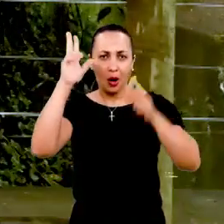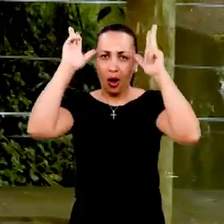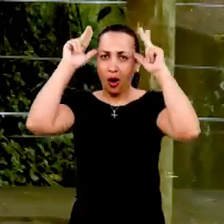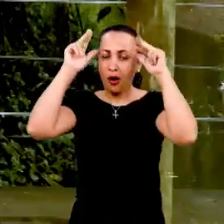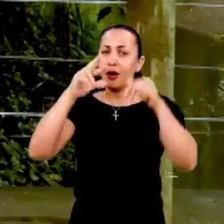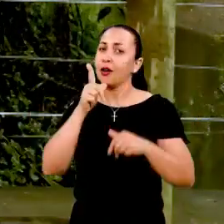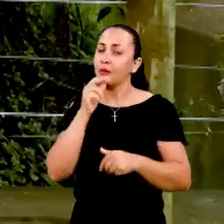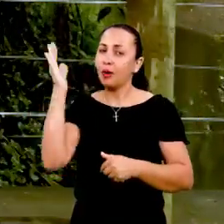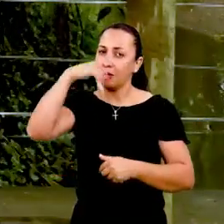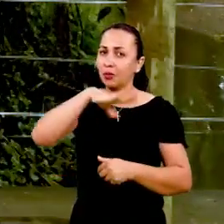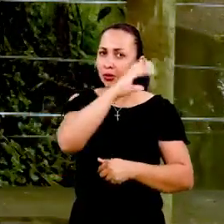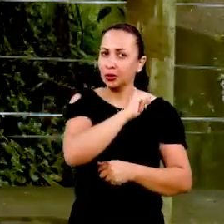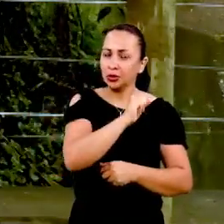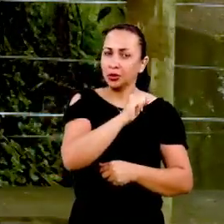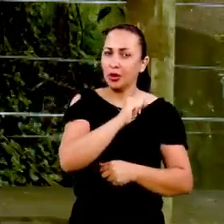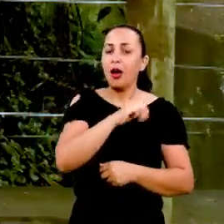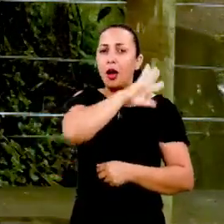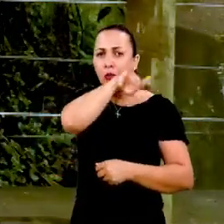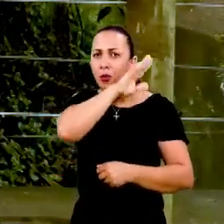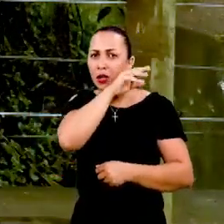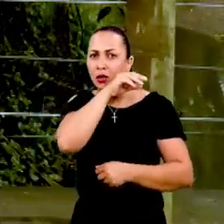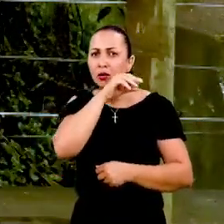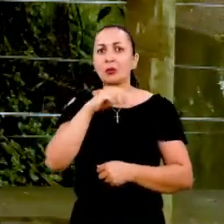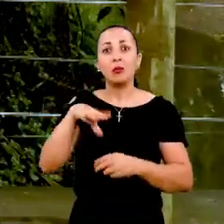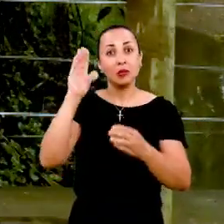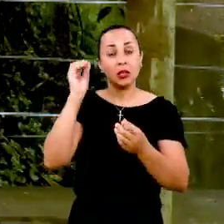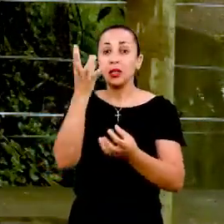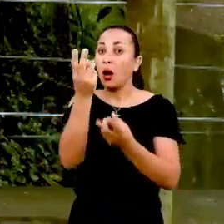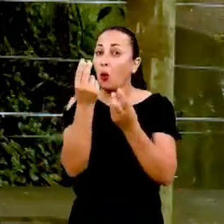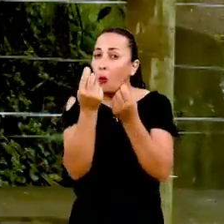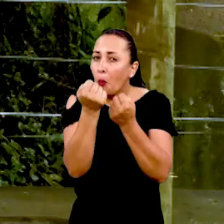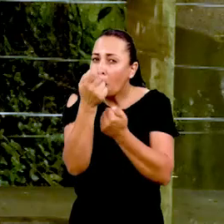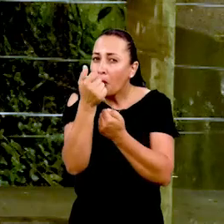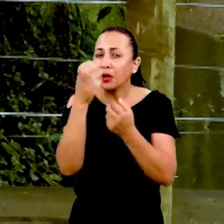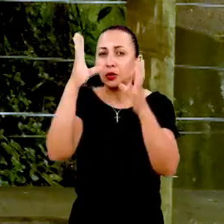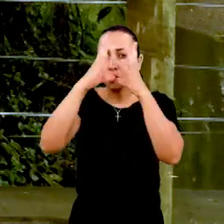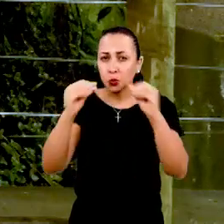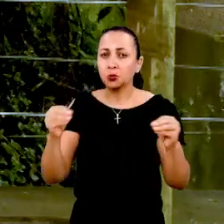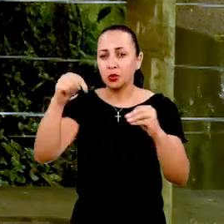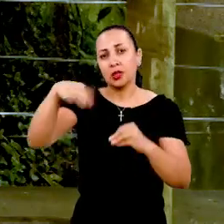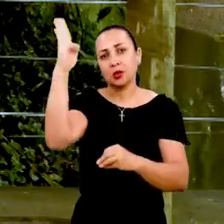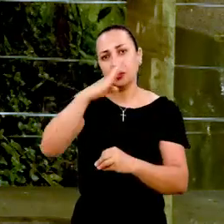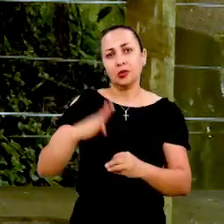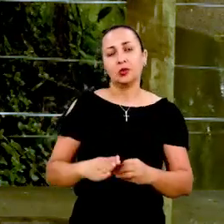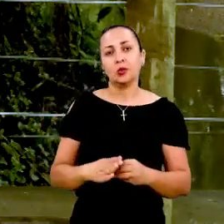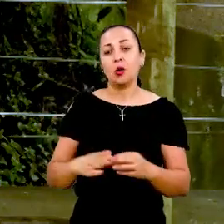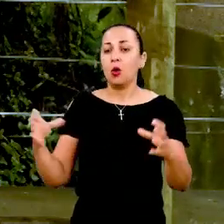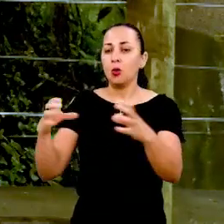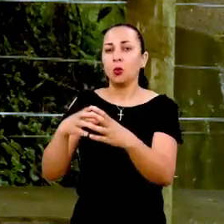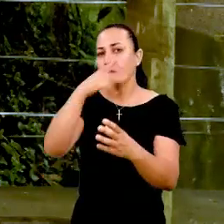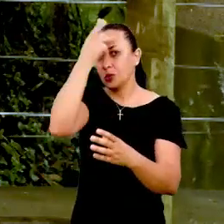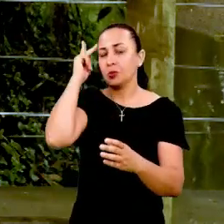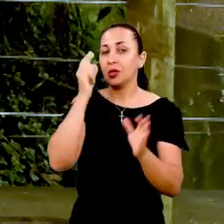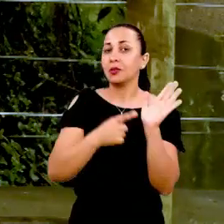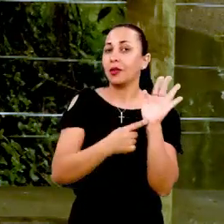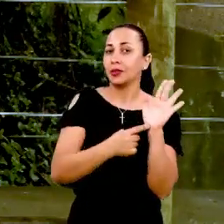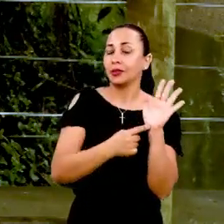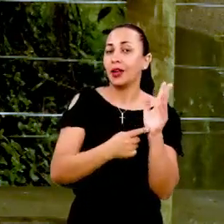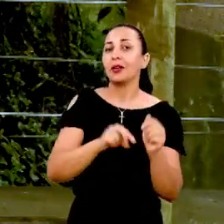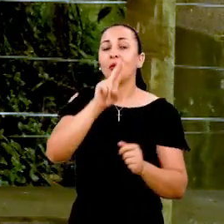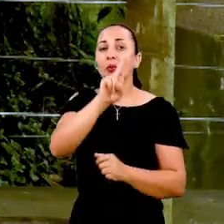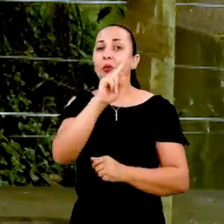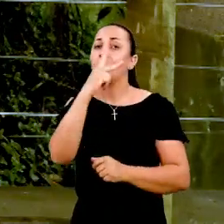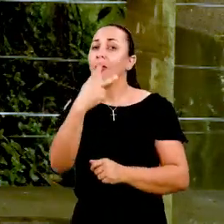Você sabia que o cavalo marinho é uma espécie rara e que está ameaçada de extinção no Brasil? Pois é, e um grupo de pesquisadores